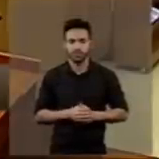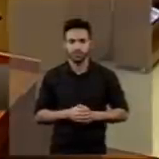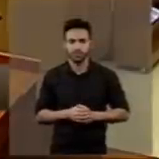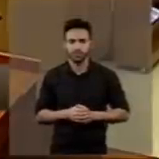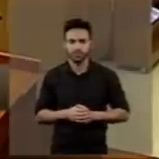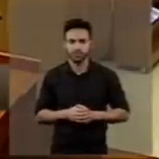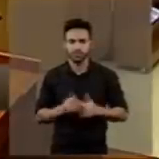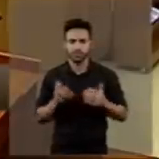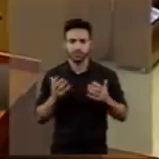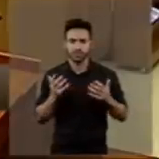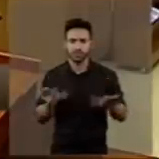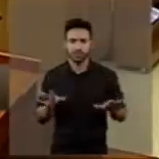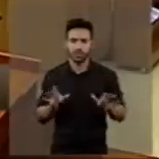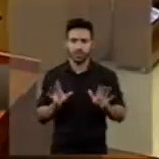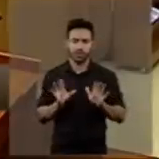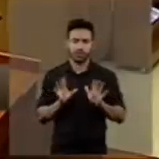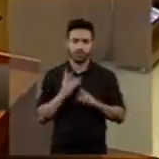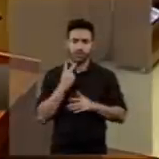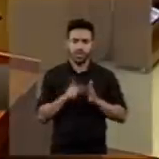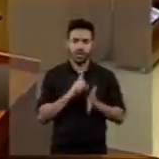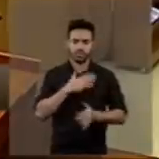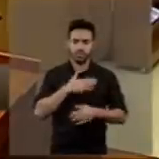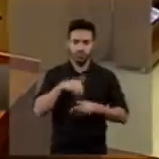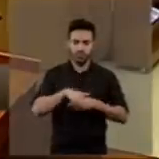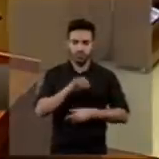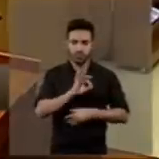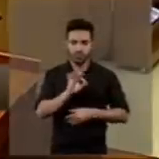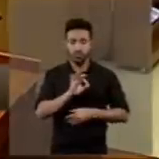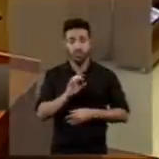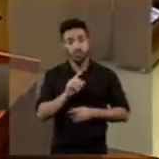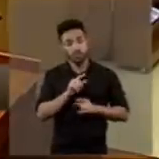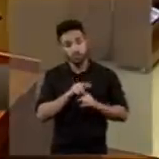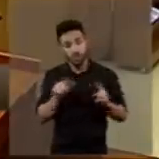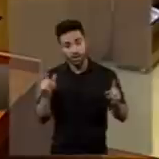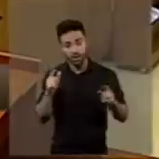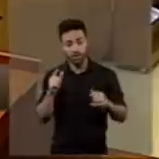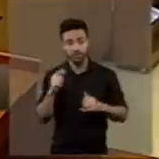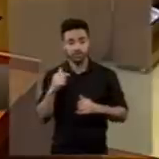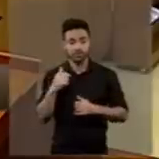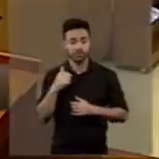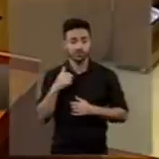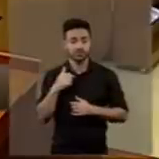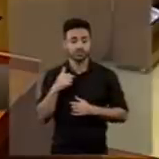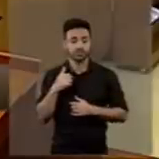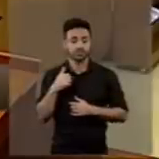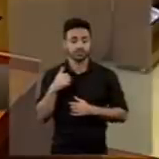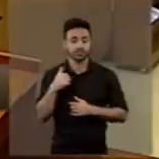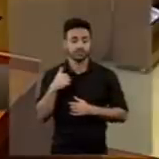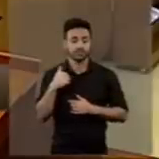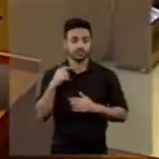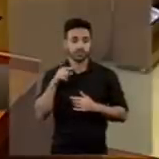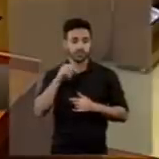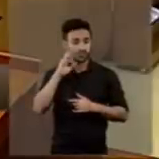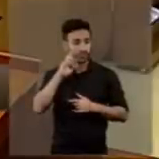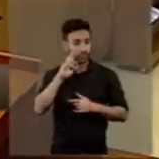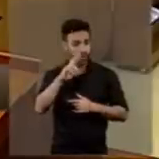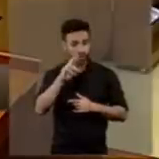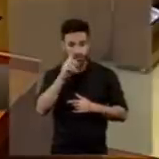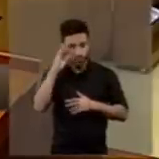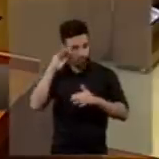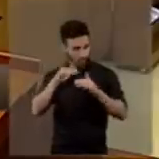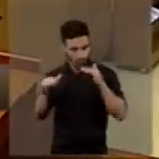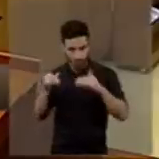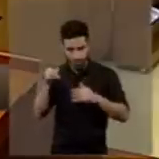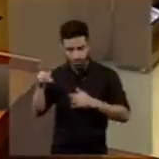não vou adiantar meu voto, mas parece-me que a discordância de Vossa Excelência com o eminente